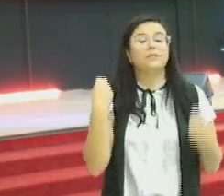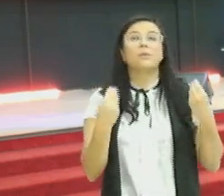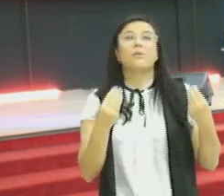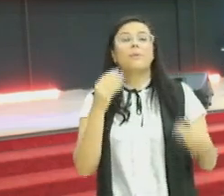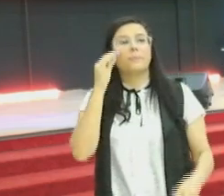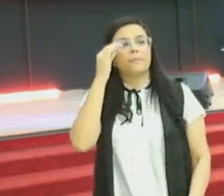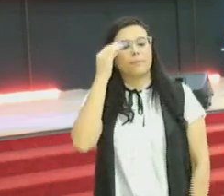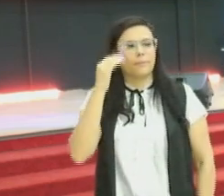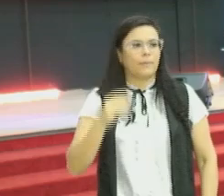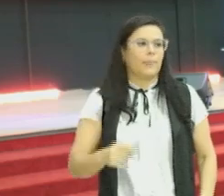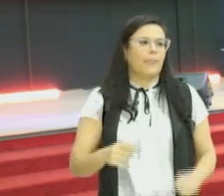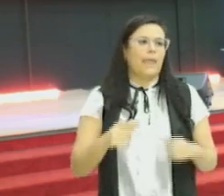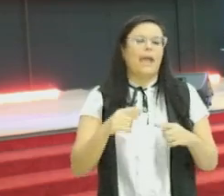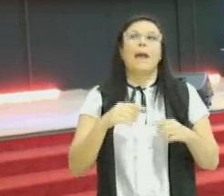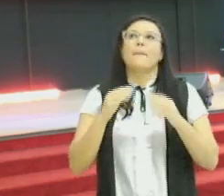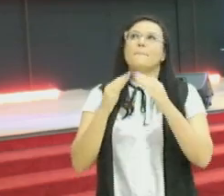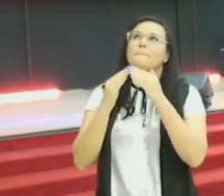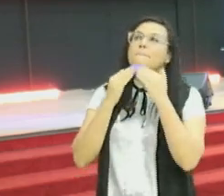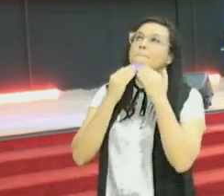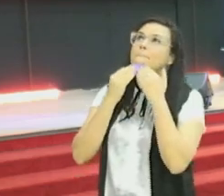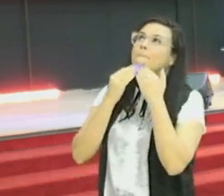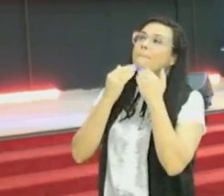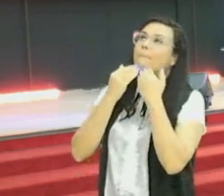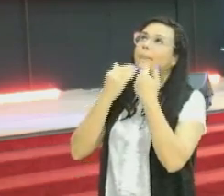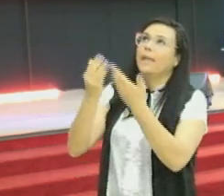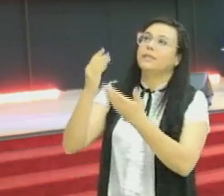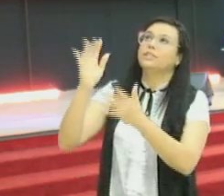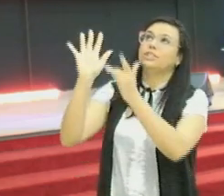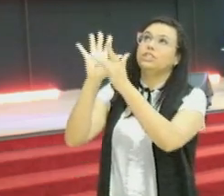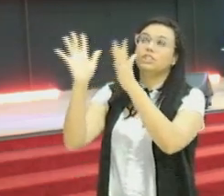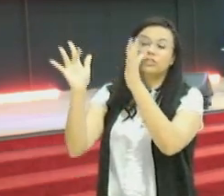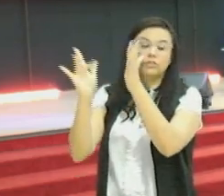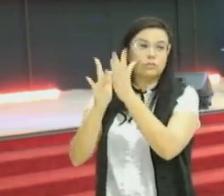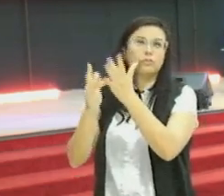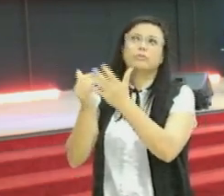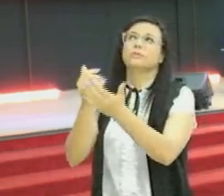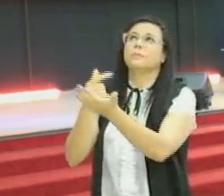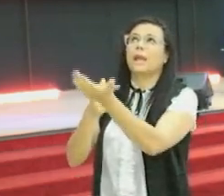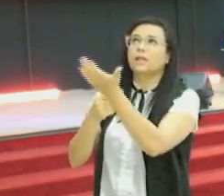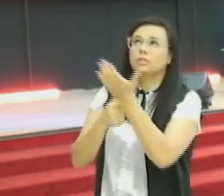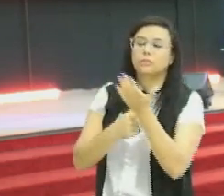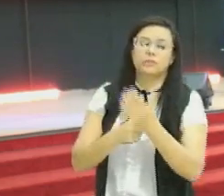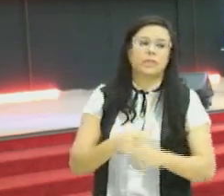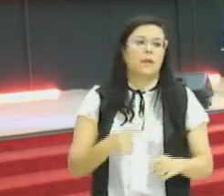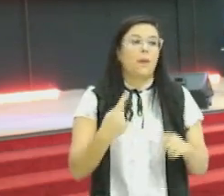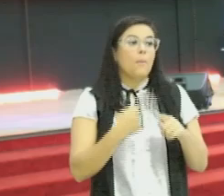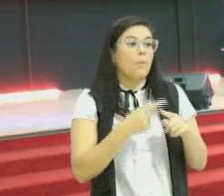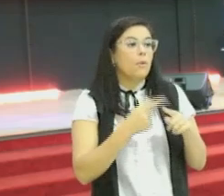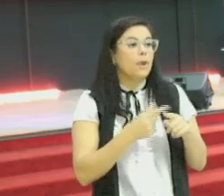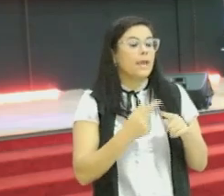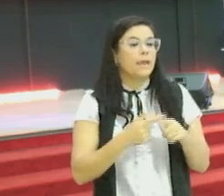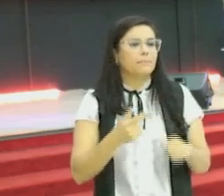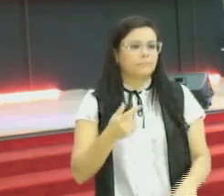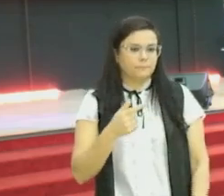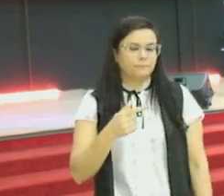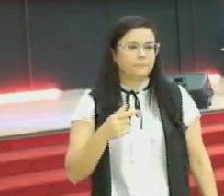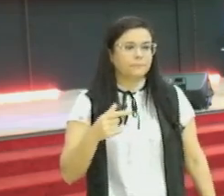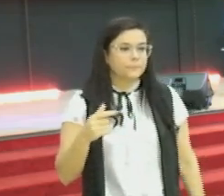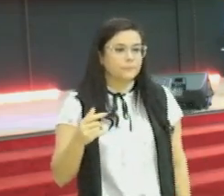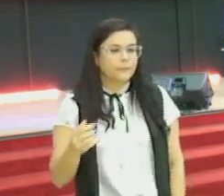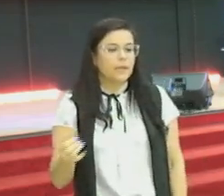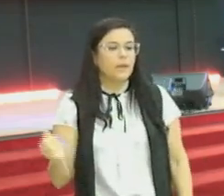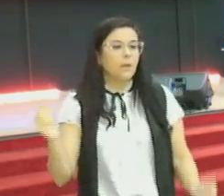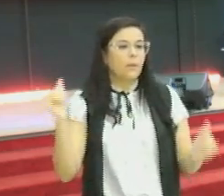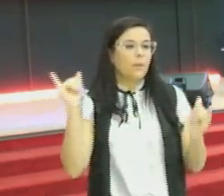graça. Eu vou dizer de novo, perdão é um ato da graça. Eu vou dizer de novo, perdão é